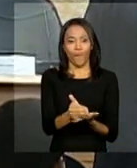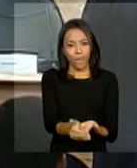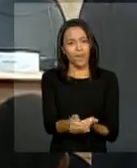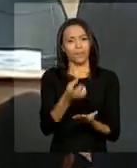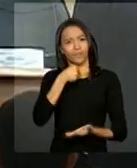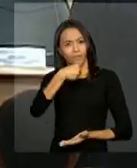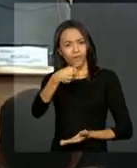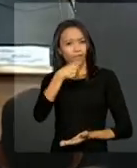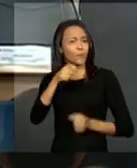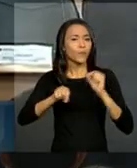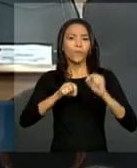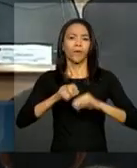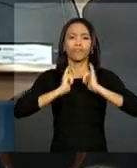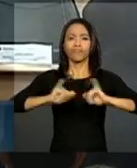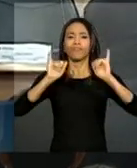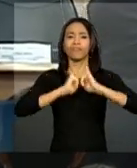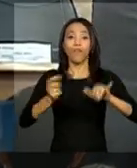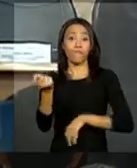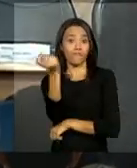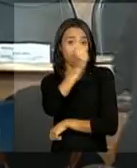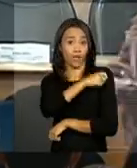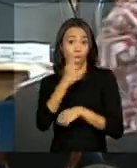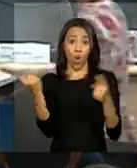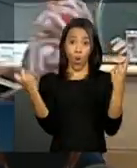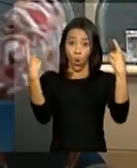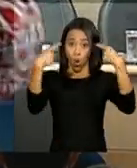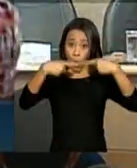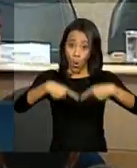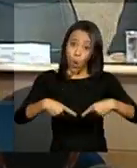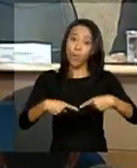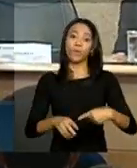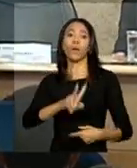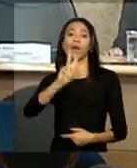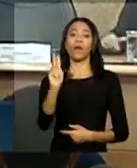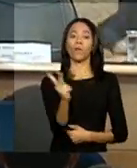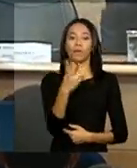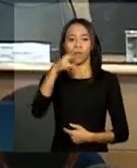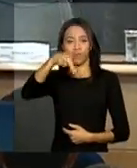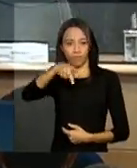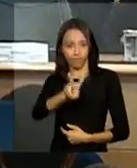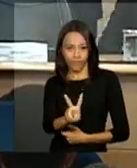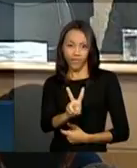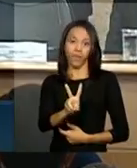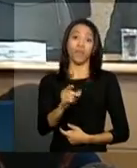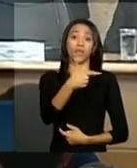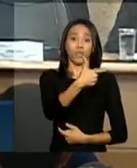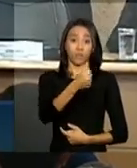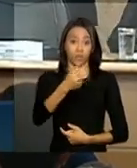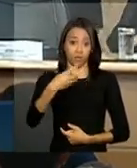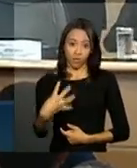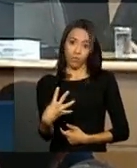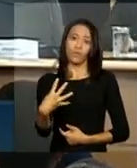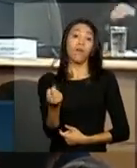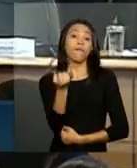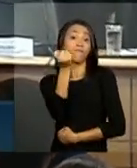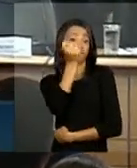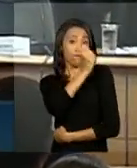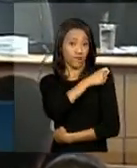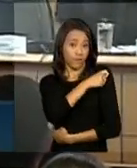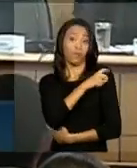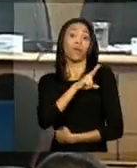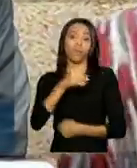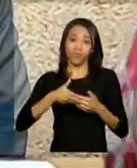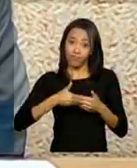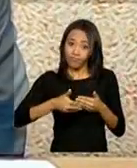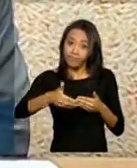entrevista sobre a campanha de vacinação contra o papiloma vírus uh HPV em 2014 A vacina será